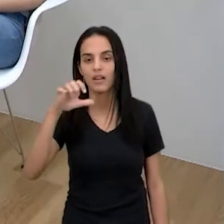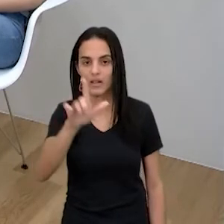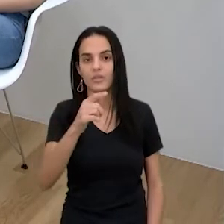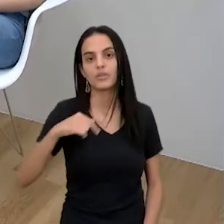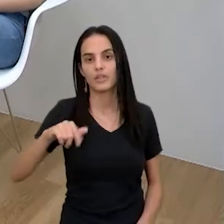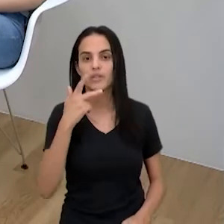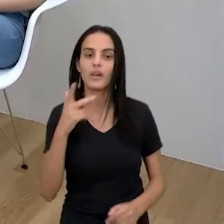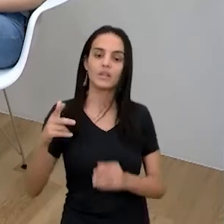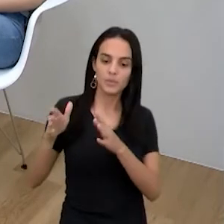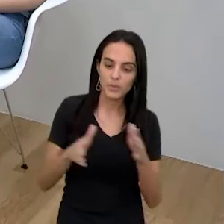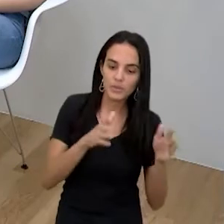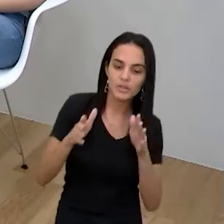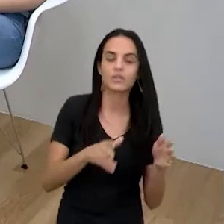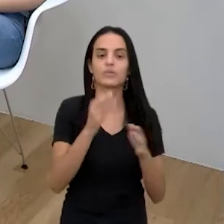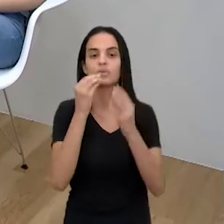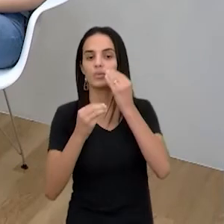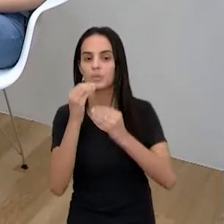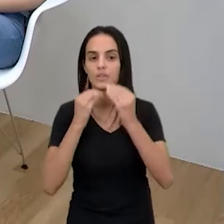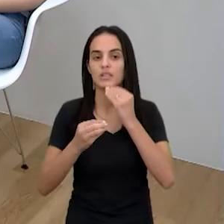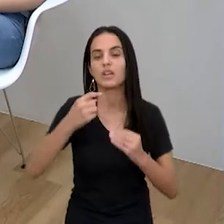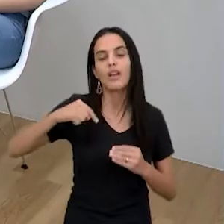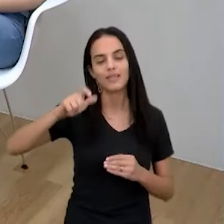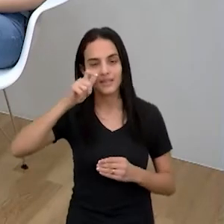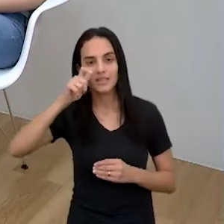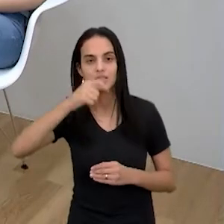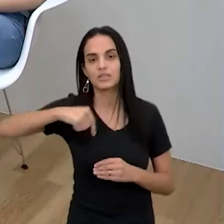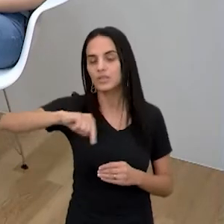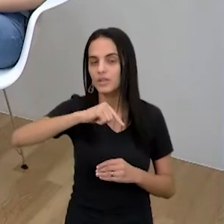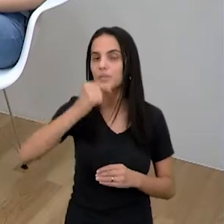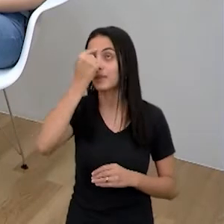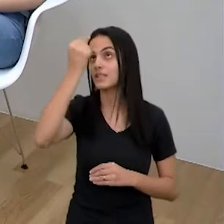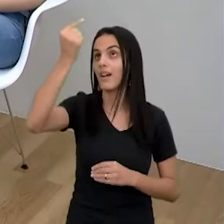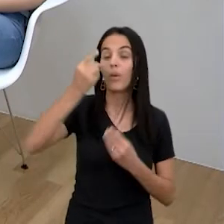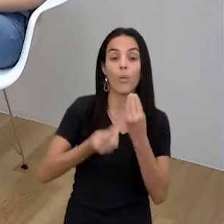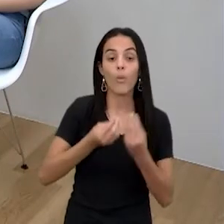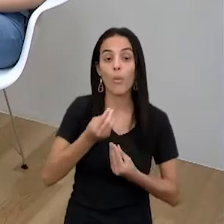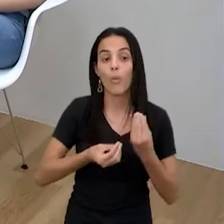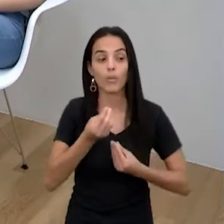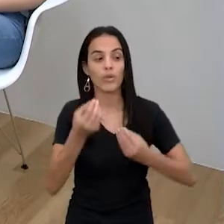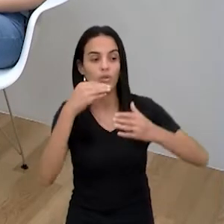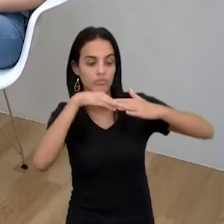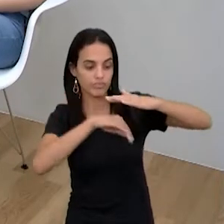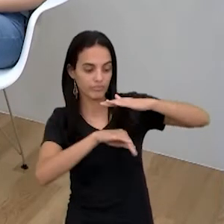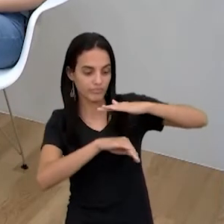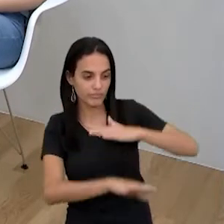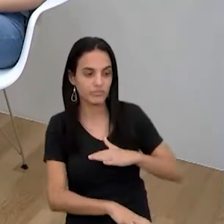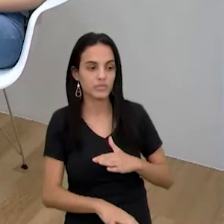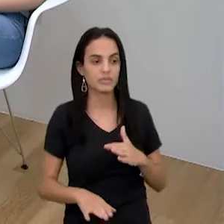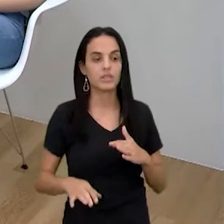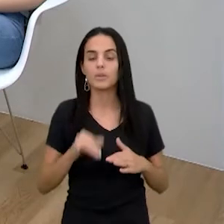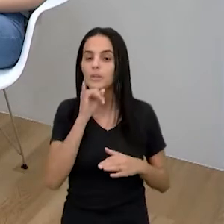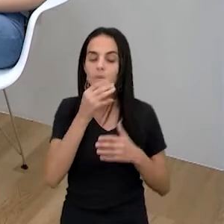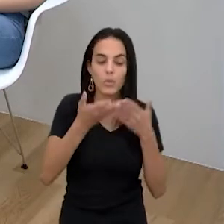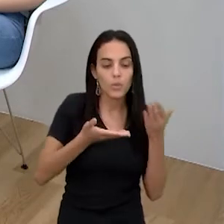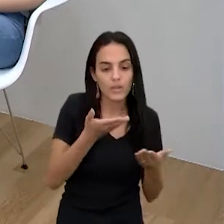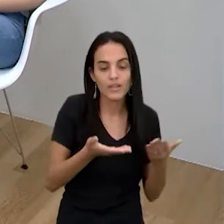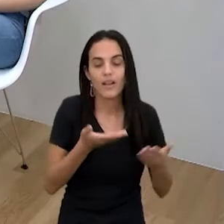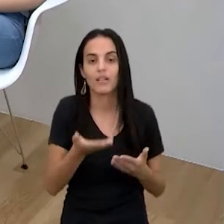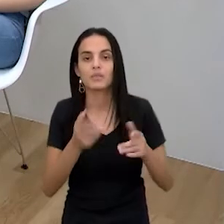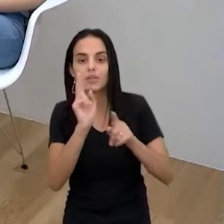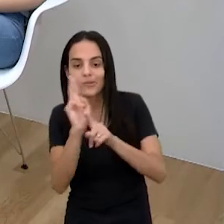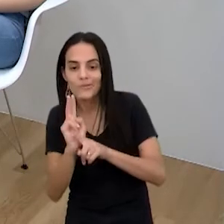caça. Ora, para que ele se imponha e exerça o terror sobre a mulher, é um pulinho. Então aí